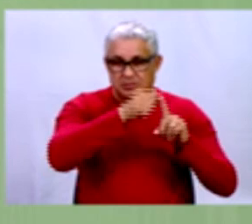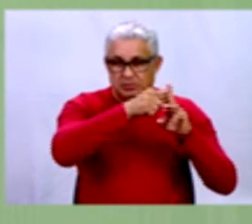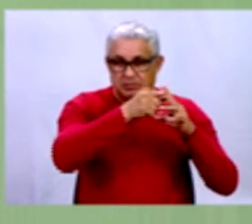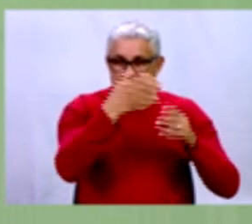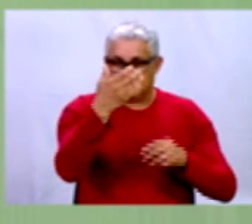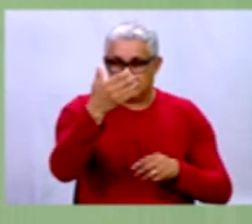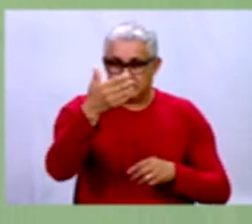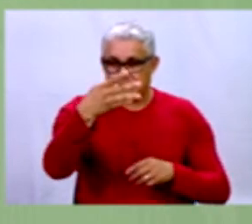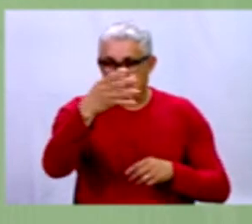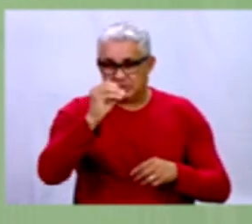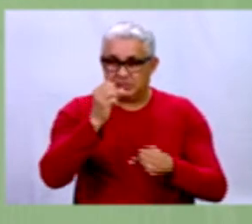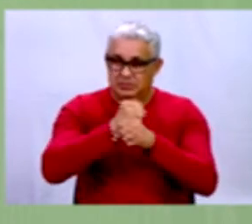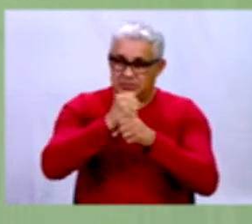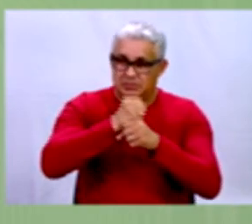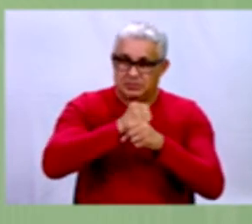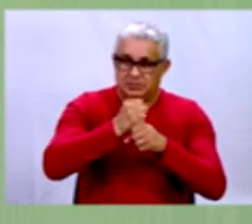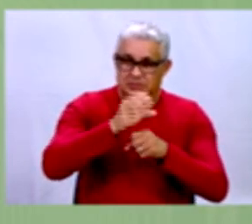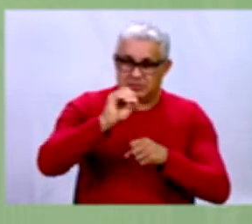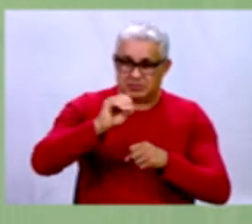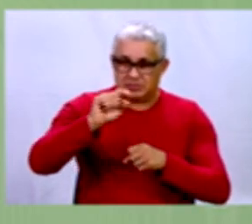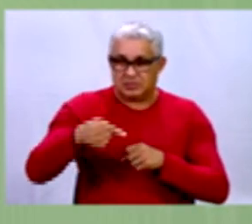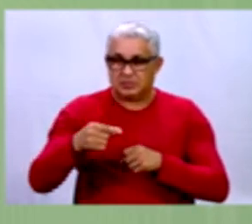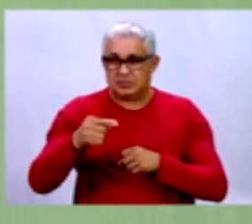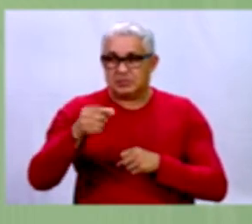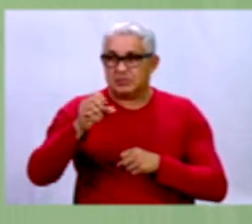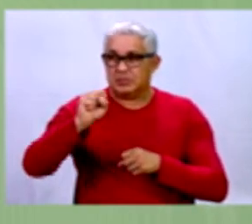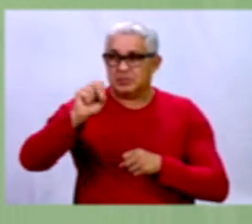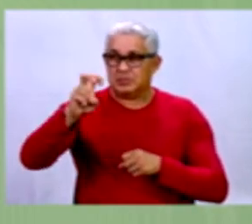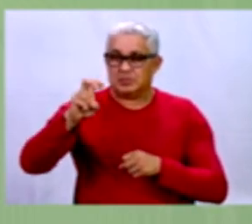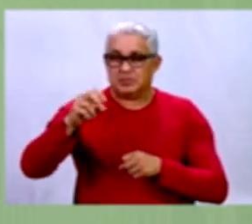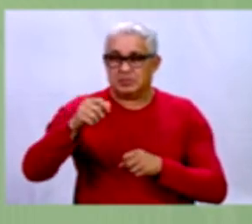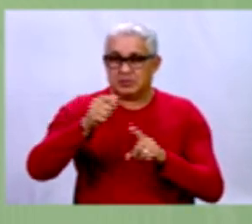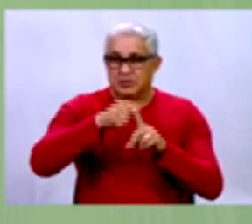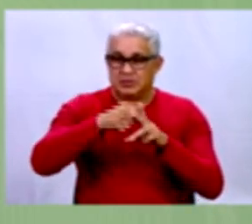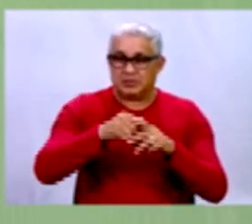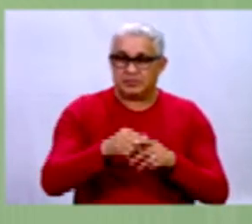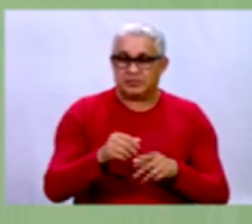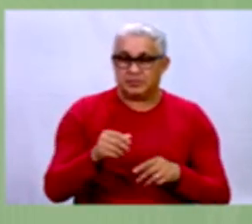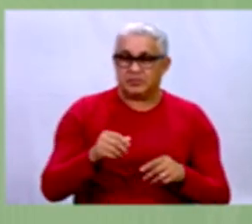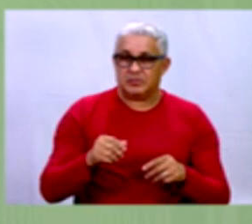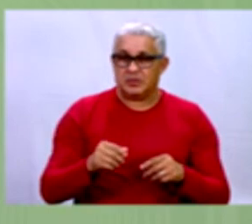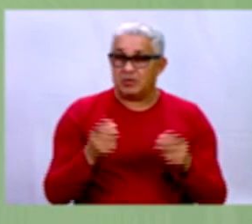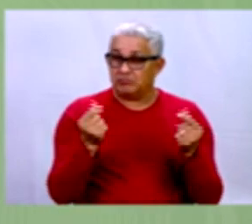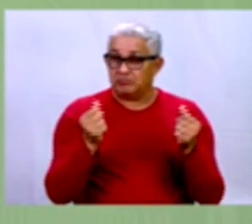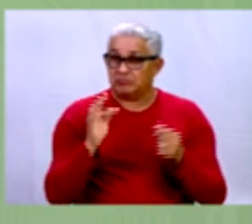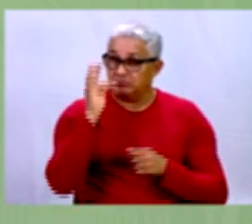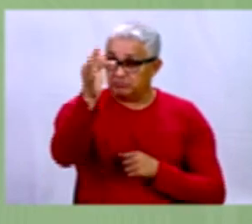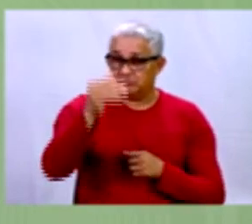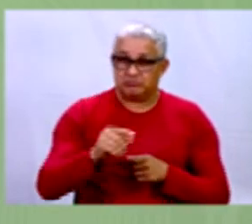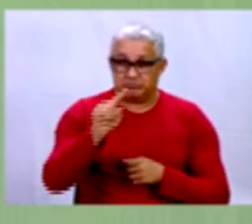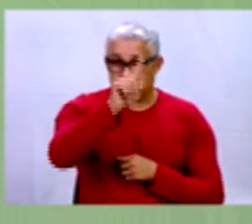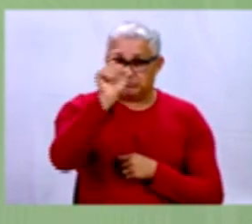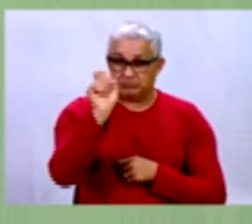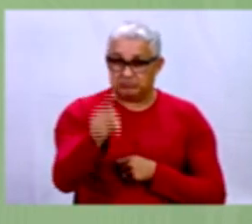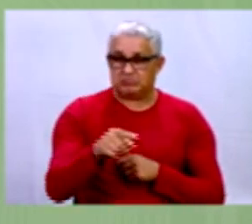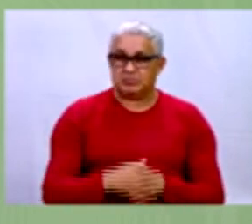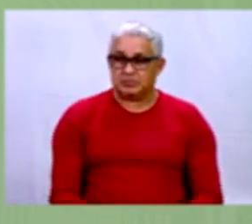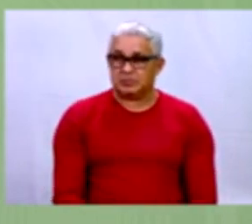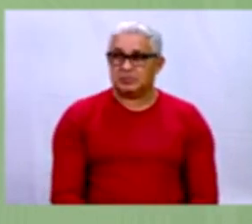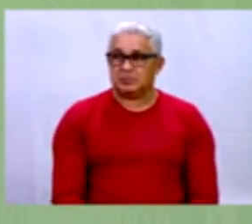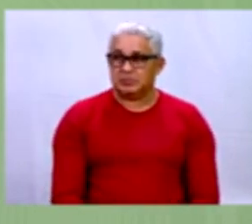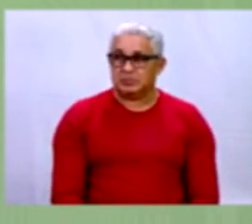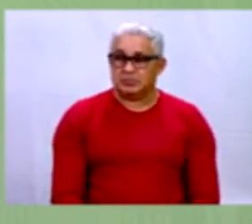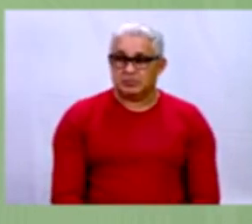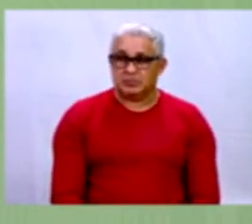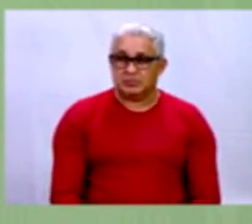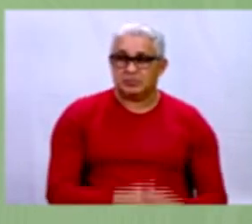uma taxa de 0,85 ao mês. Então a gente tem, qual é o valor futuro? Não sei, é isso que a gente quer saber. O número